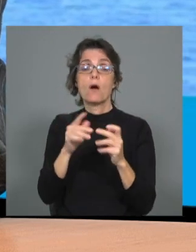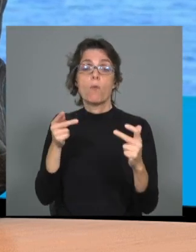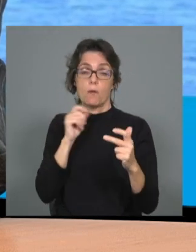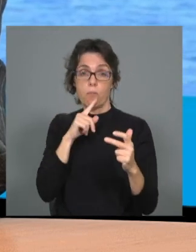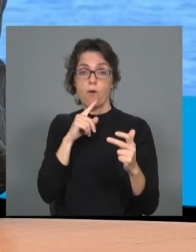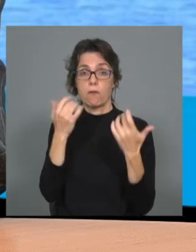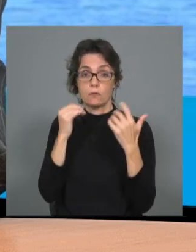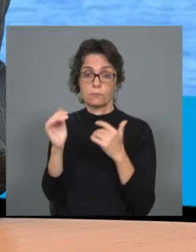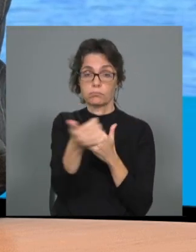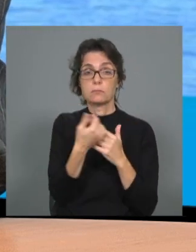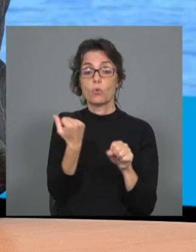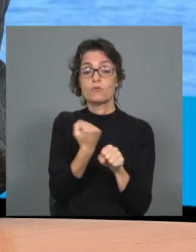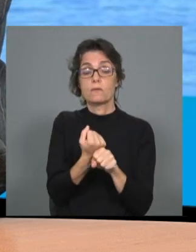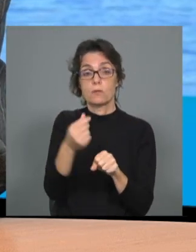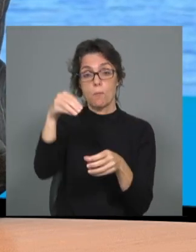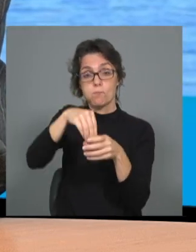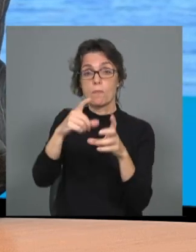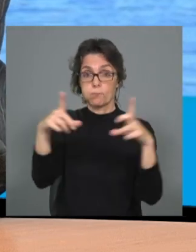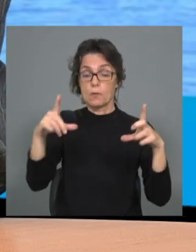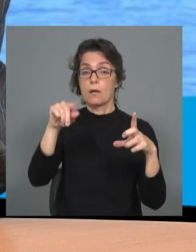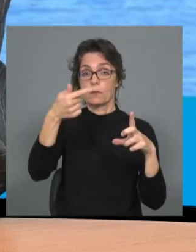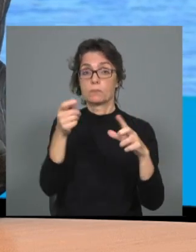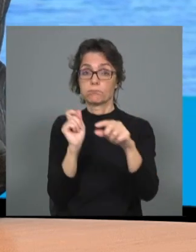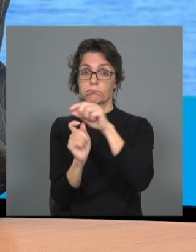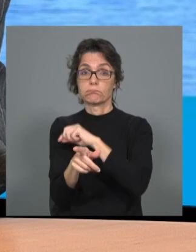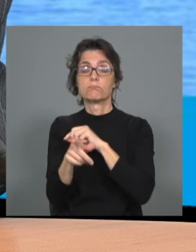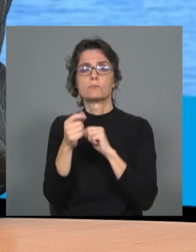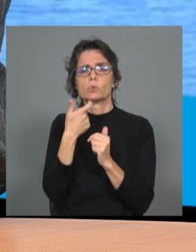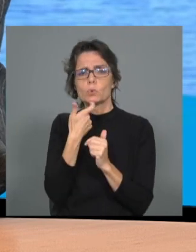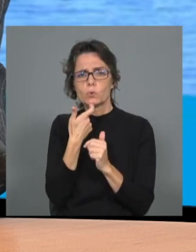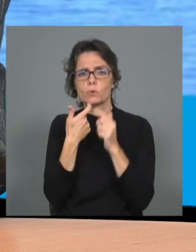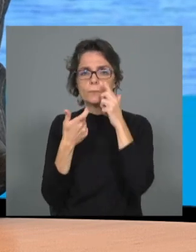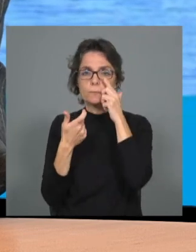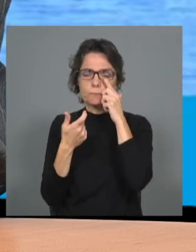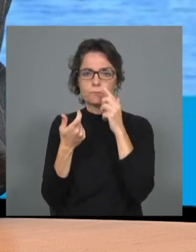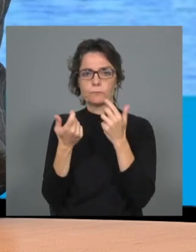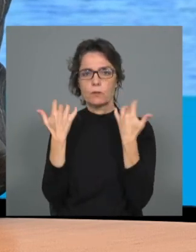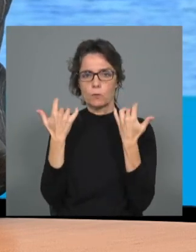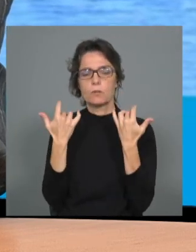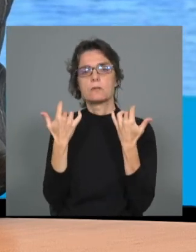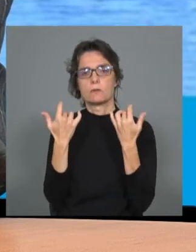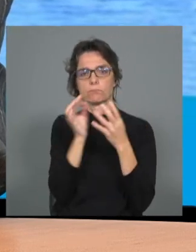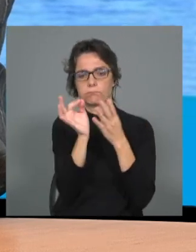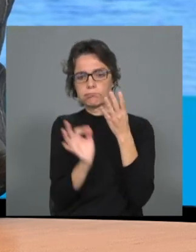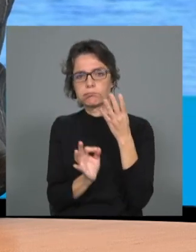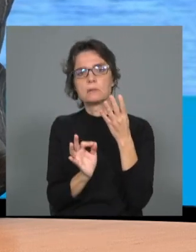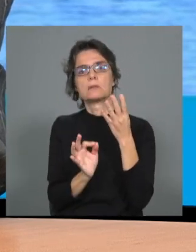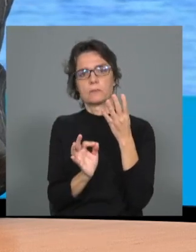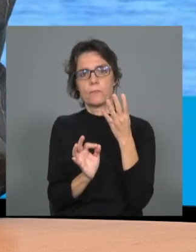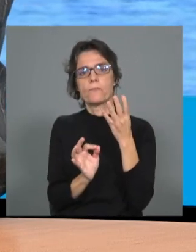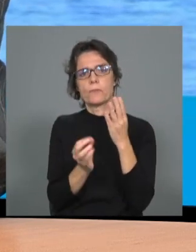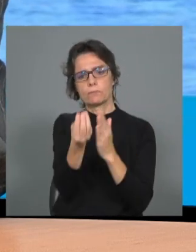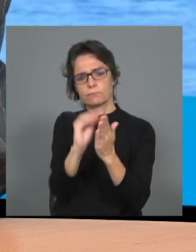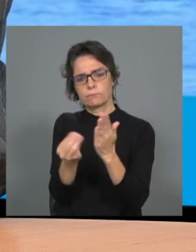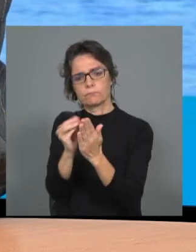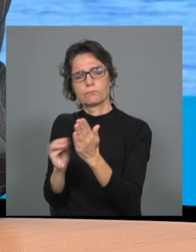serviços respectivos mandam depois as indicações, mandam as indicações dos